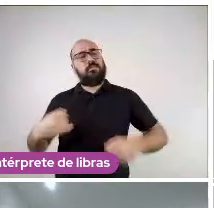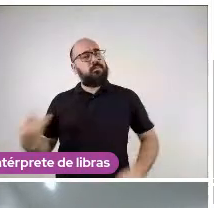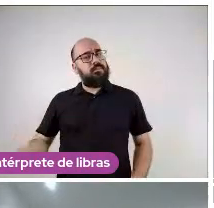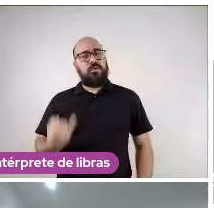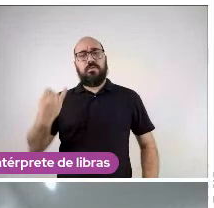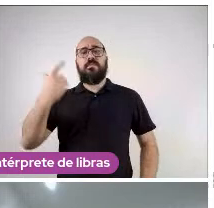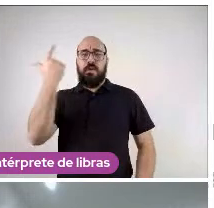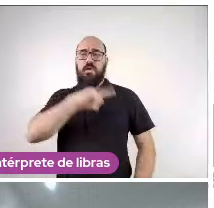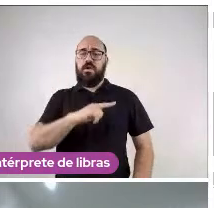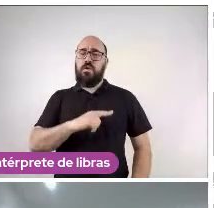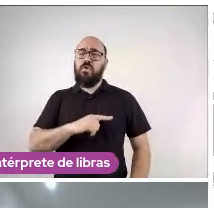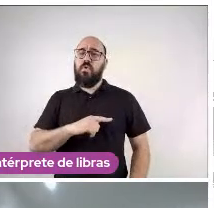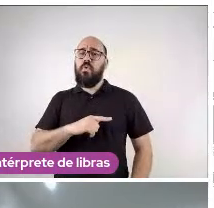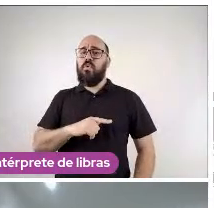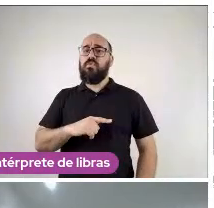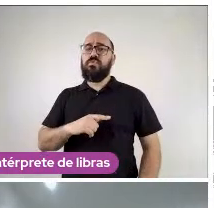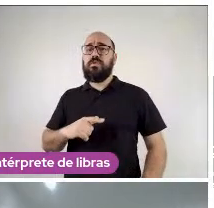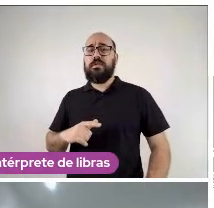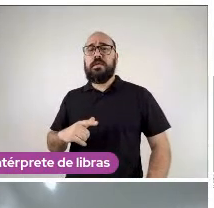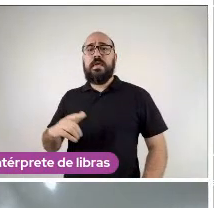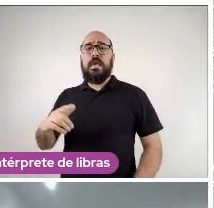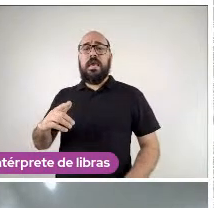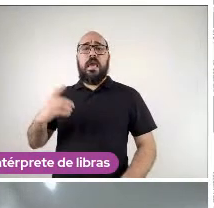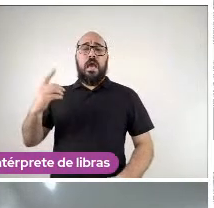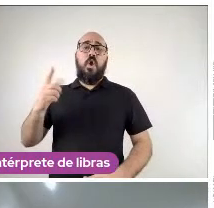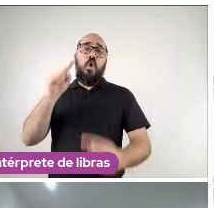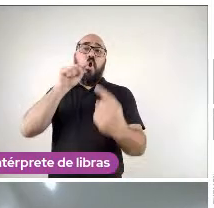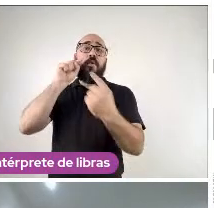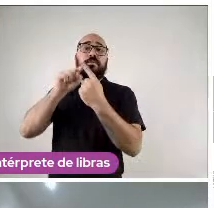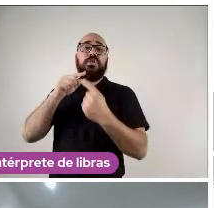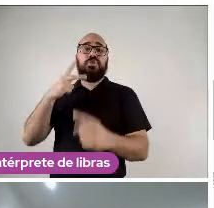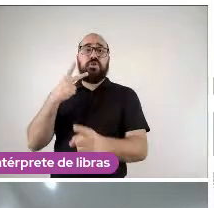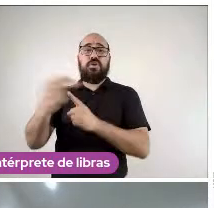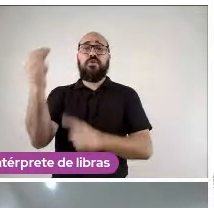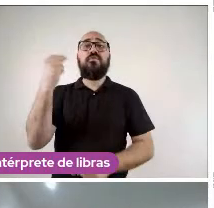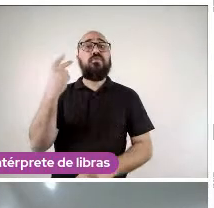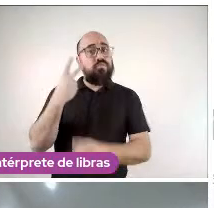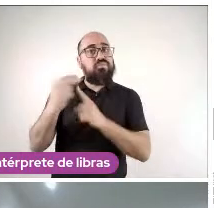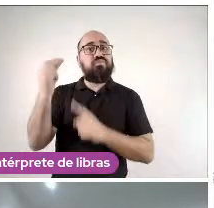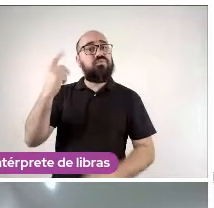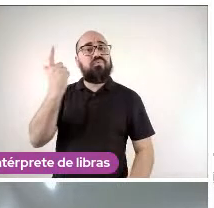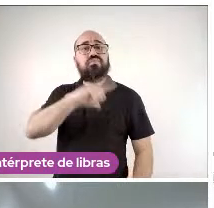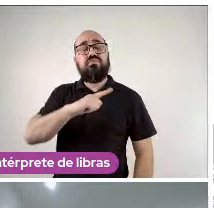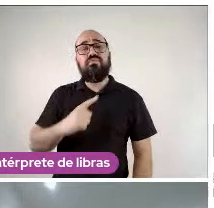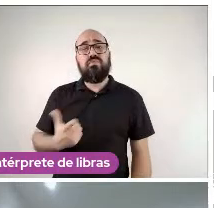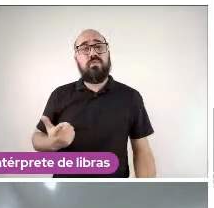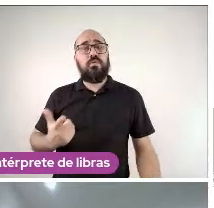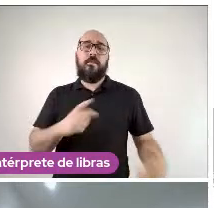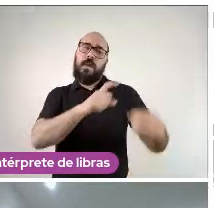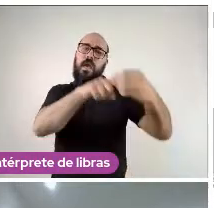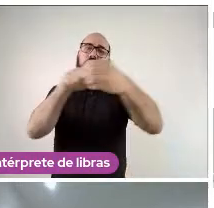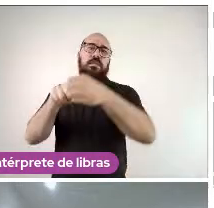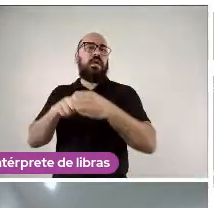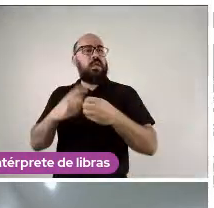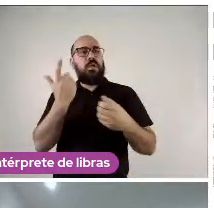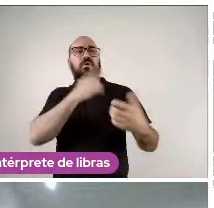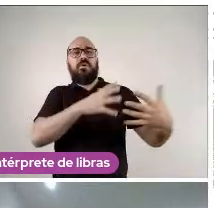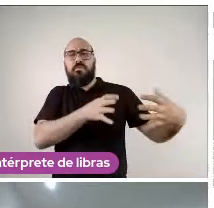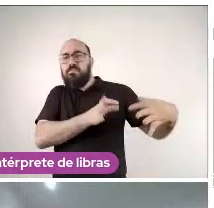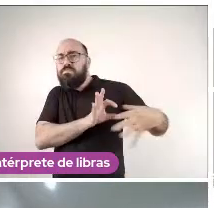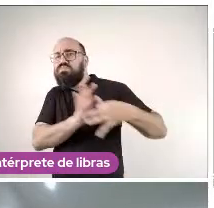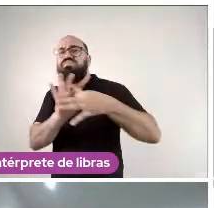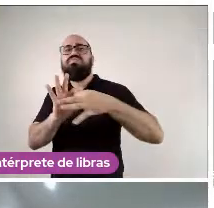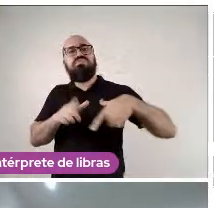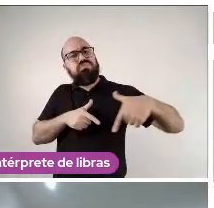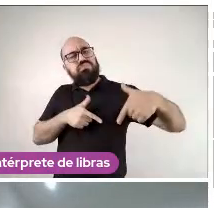consiga alcançar esses objetivos de forma efetiva. Essas parcerias são fundamentais, como a parceria entre o